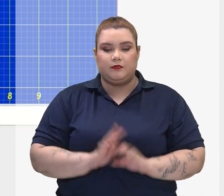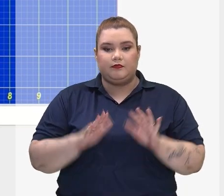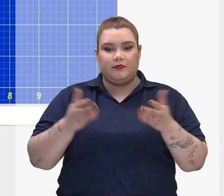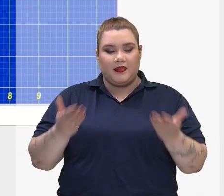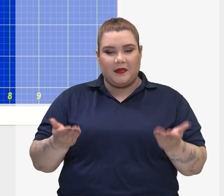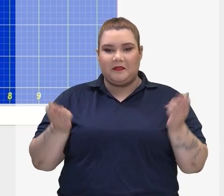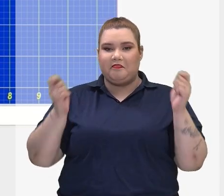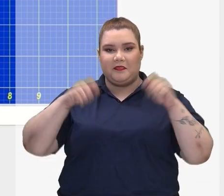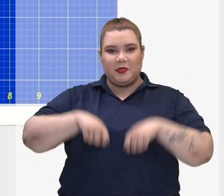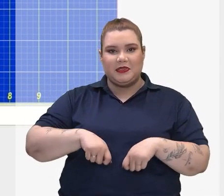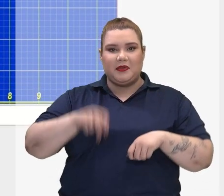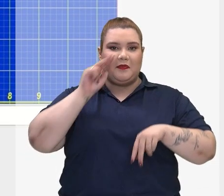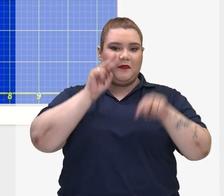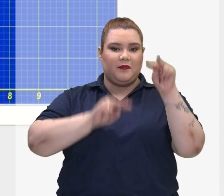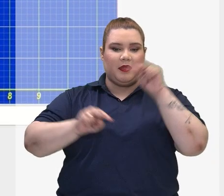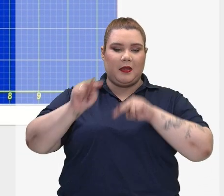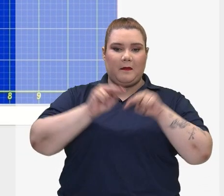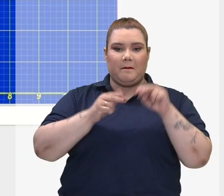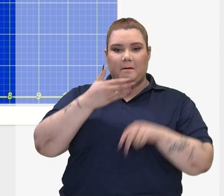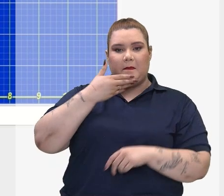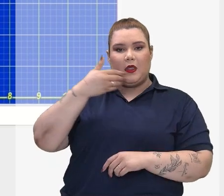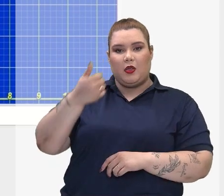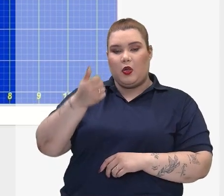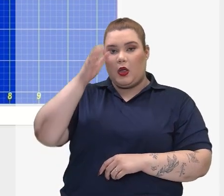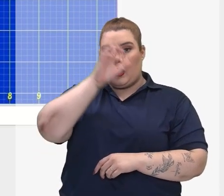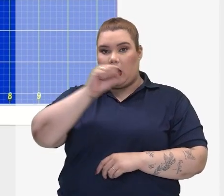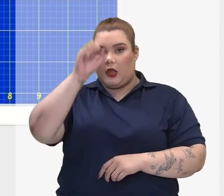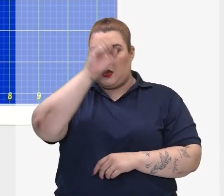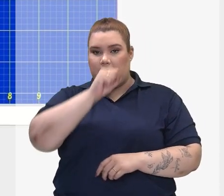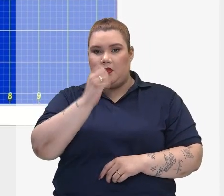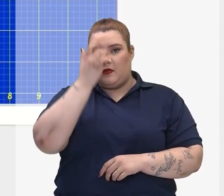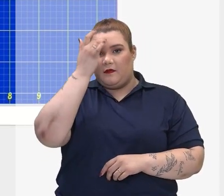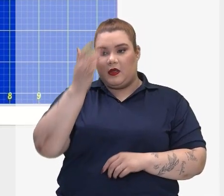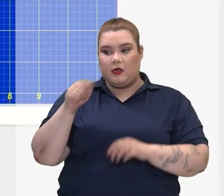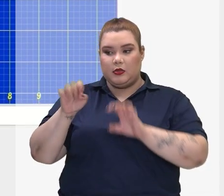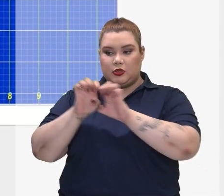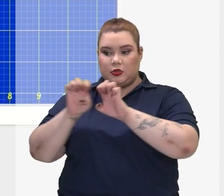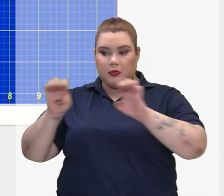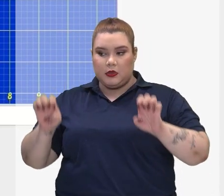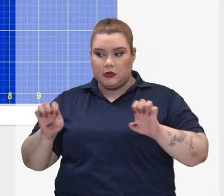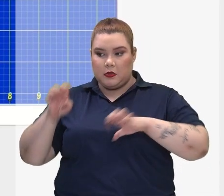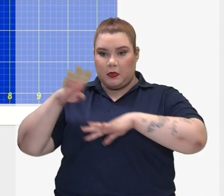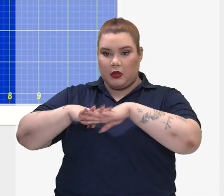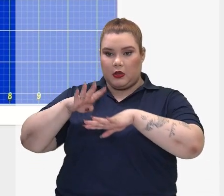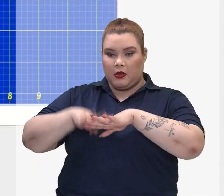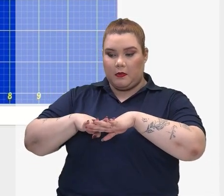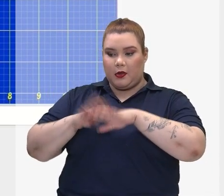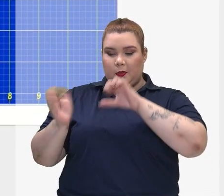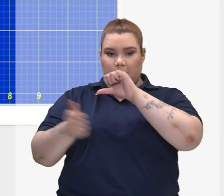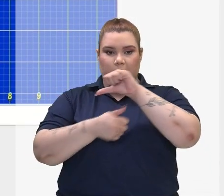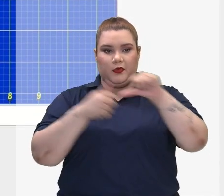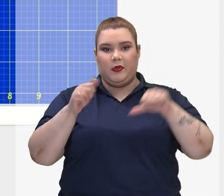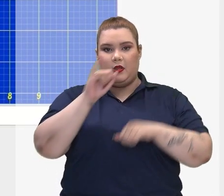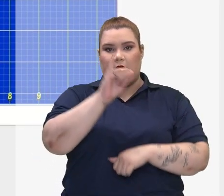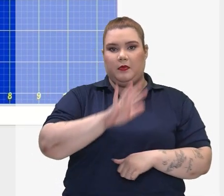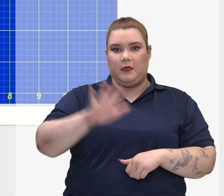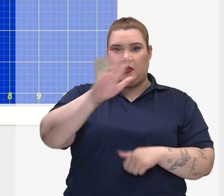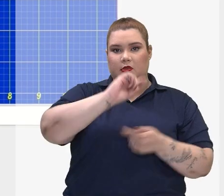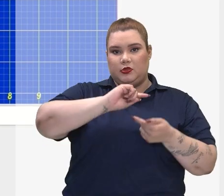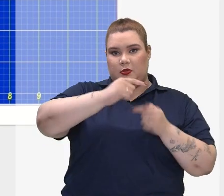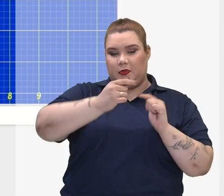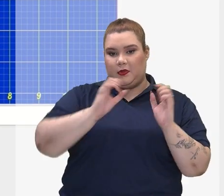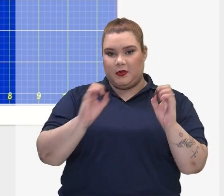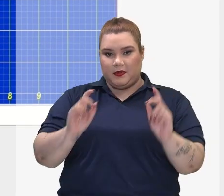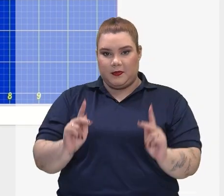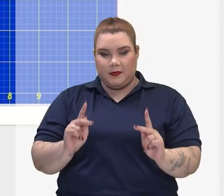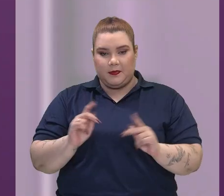melhor do que nós podermos visualizar, né, uma expressão que foi colocada aqui na sua forma algébrica e ela escrita aqui na sua forma geométrica. Beleza,